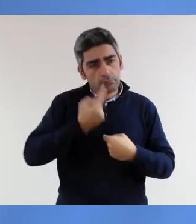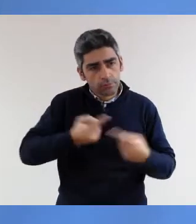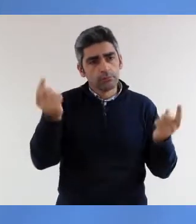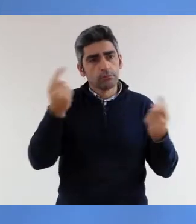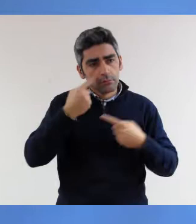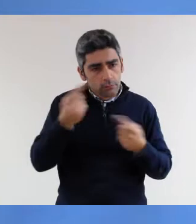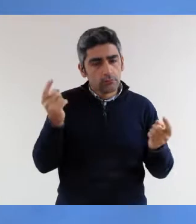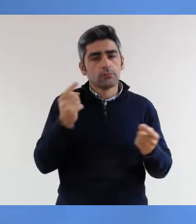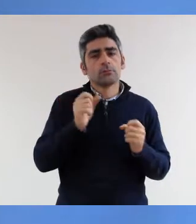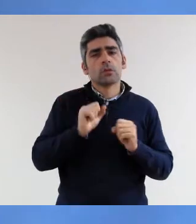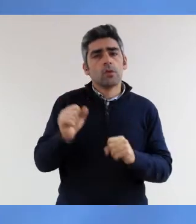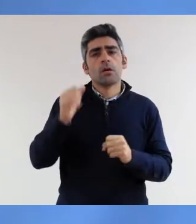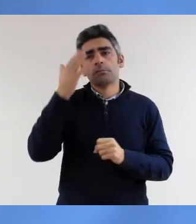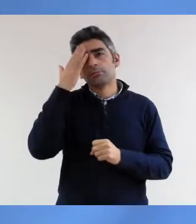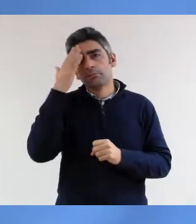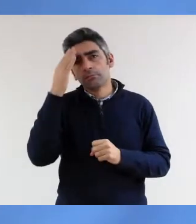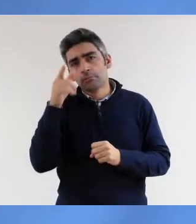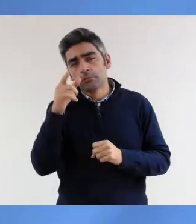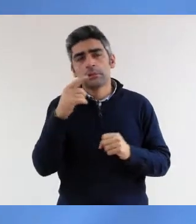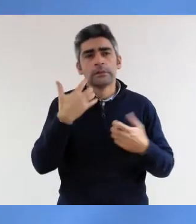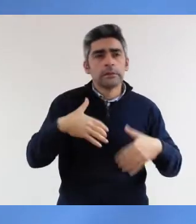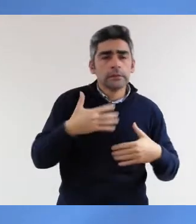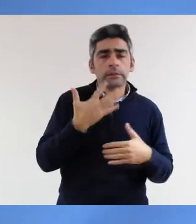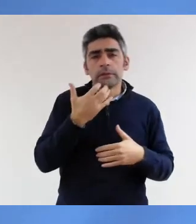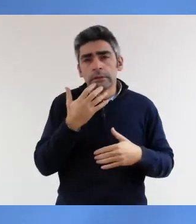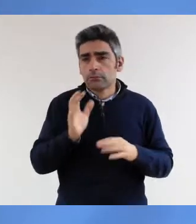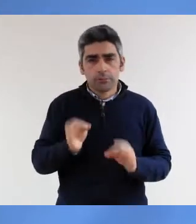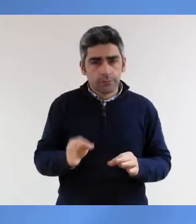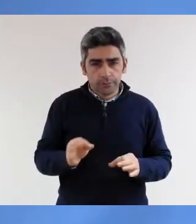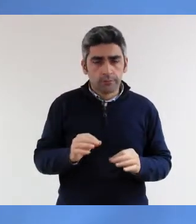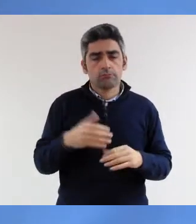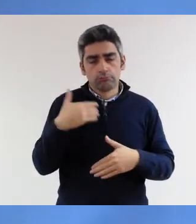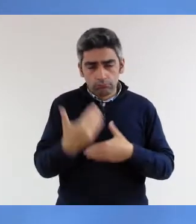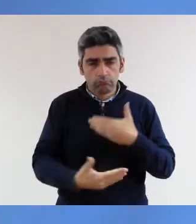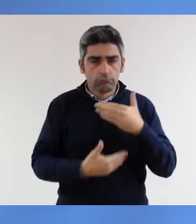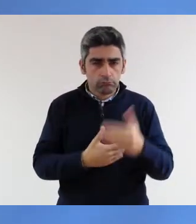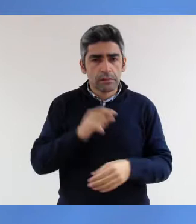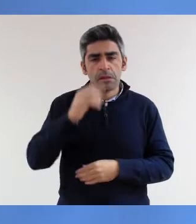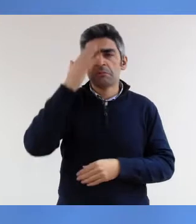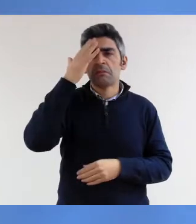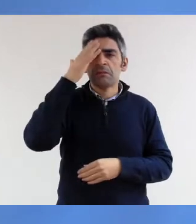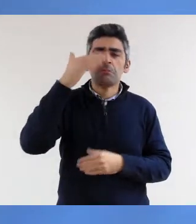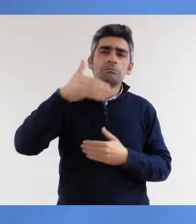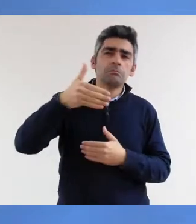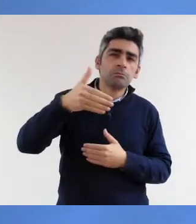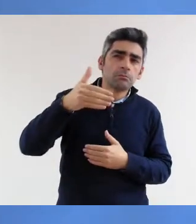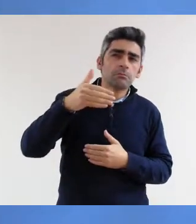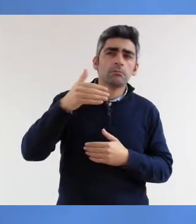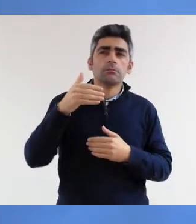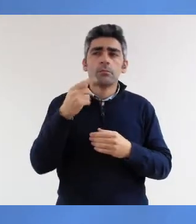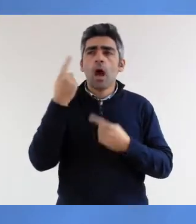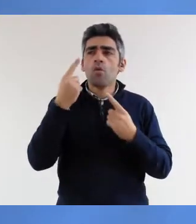2016 contra enormes expectativas e menos tumores e